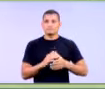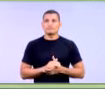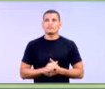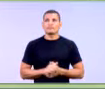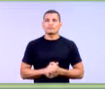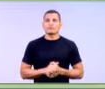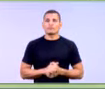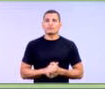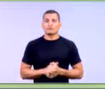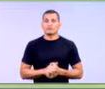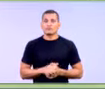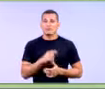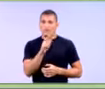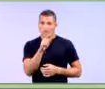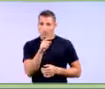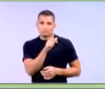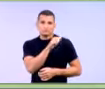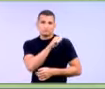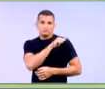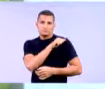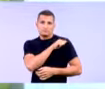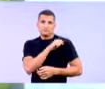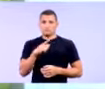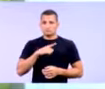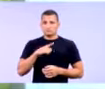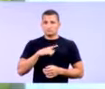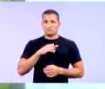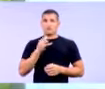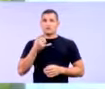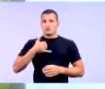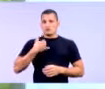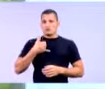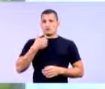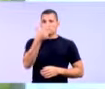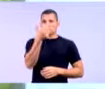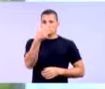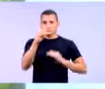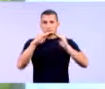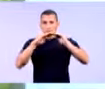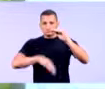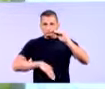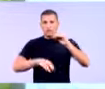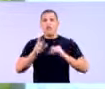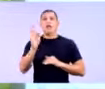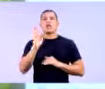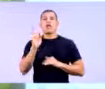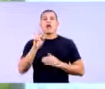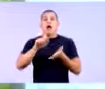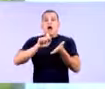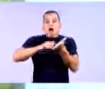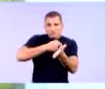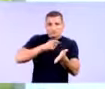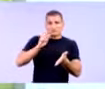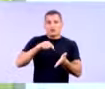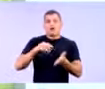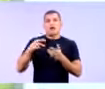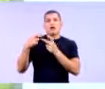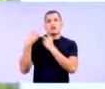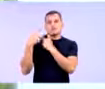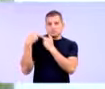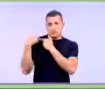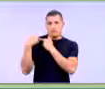Quando esse estudante tiver menos de 18 anos, quem assina é o responsável por ele. Se você tem mais de 18 anos, aí